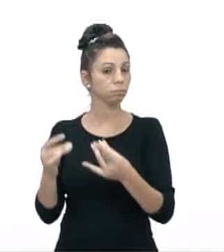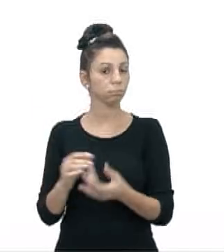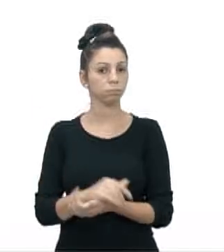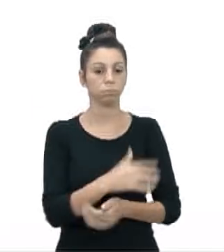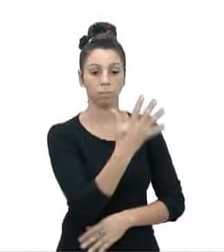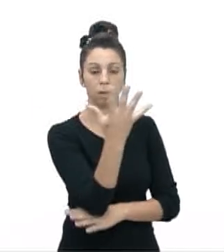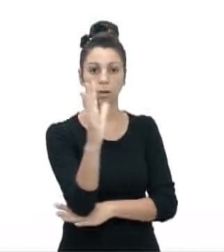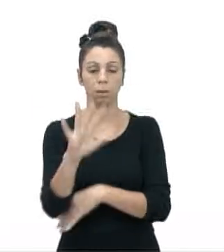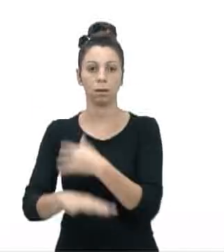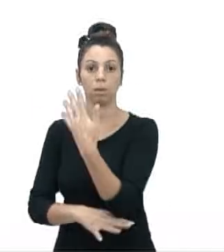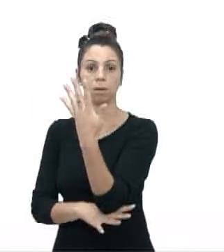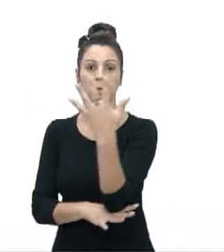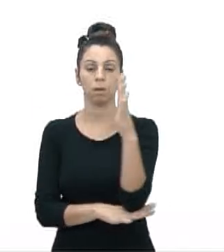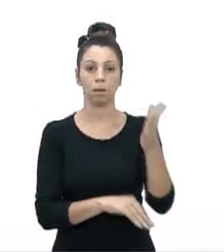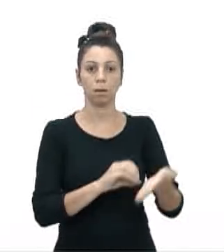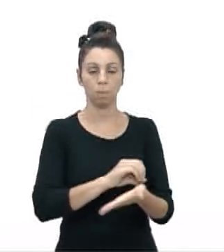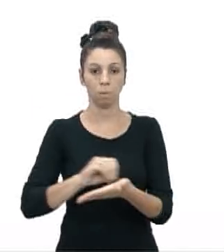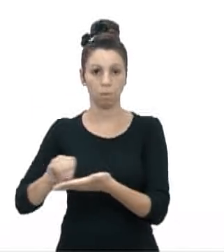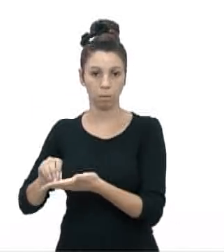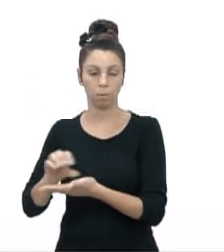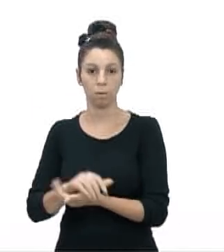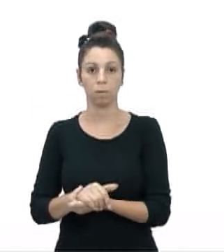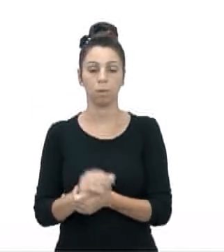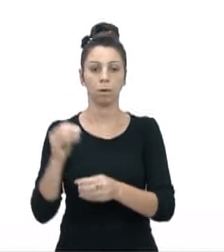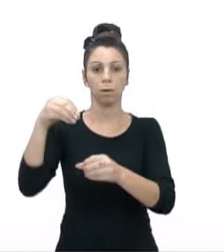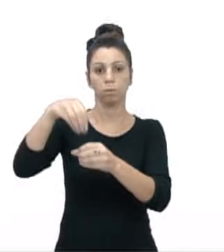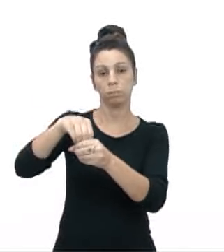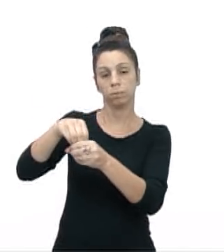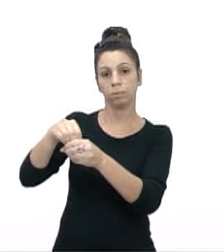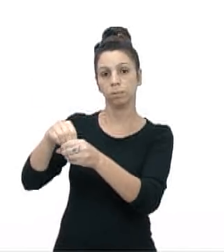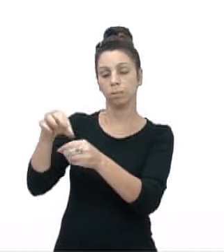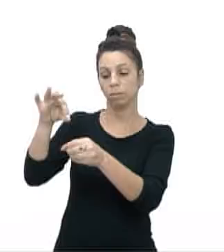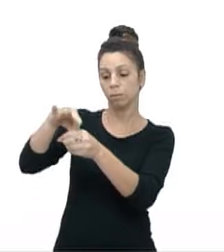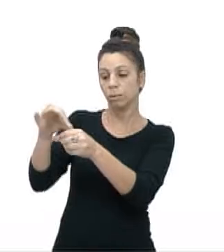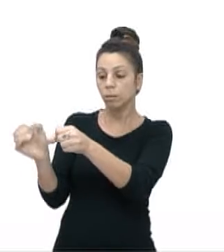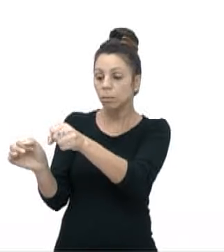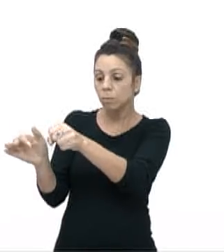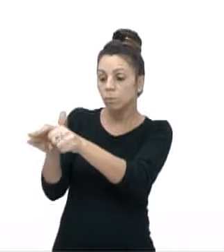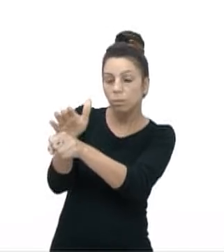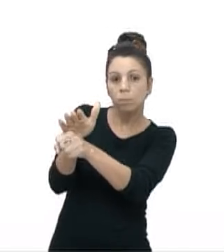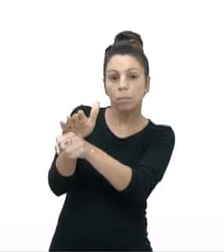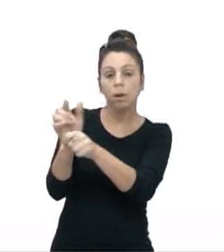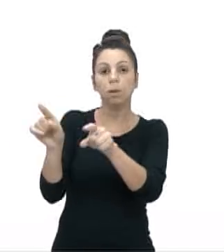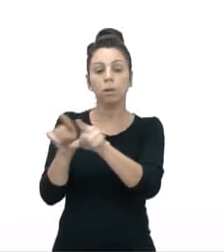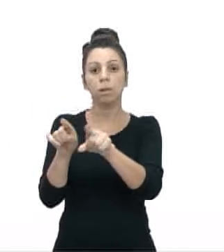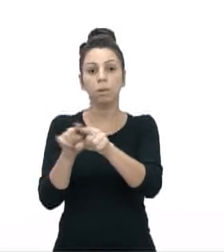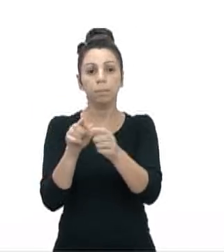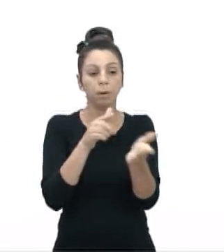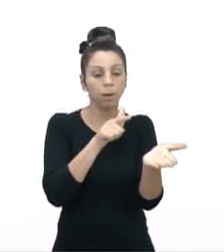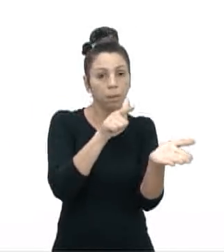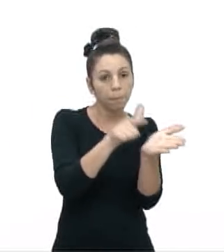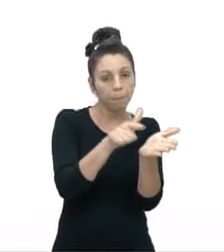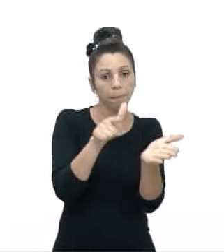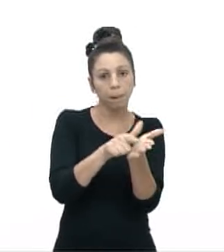ecológico com aplicação de sachê de sementes de árvores ou flores. É produzido em papel reciclado de